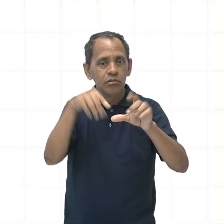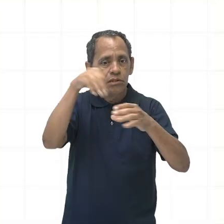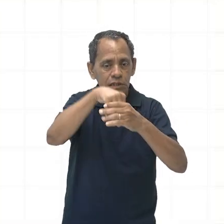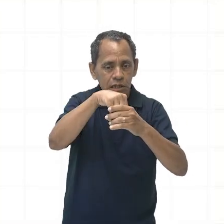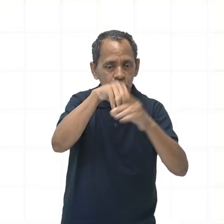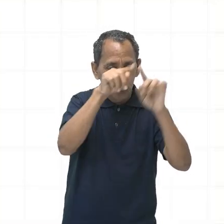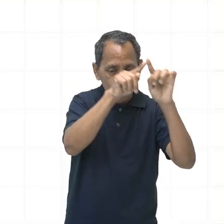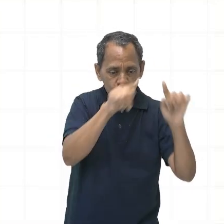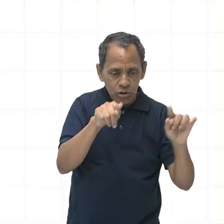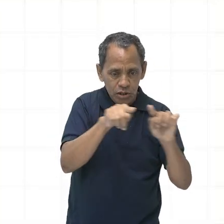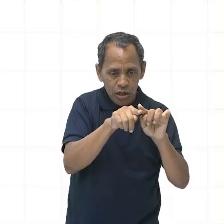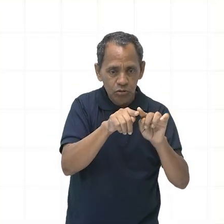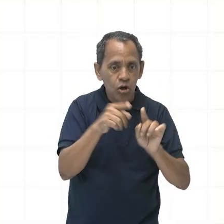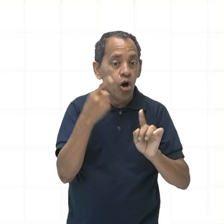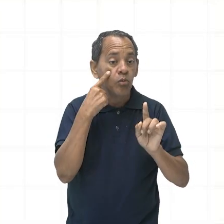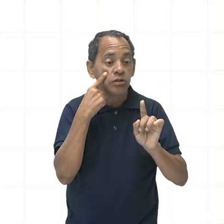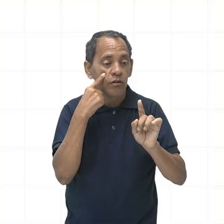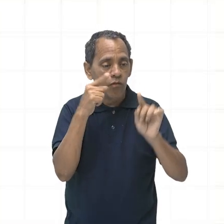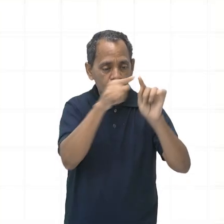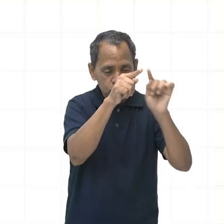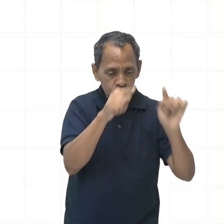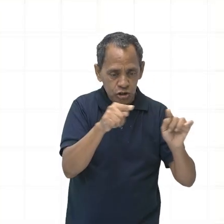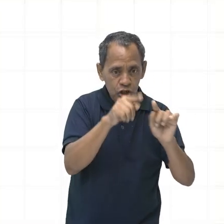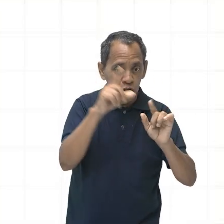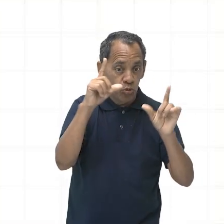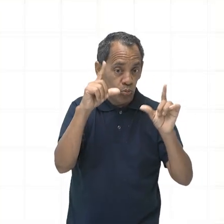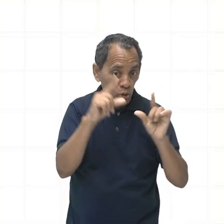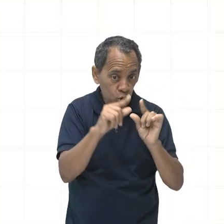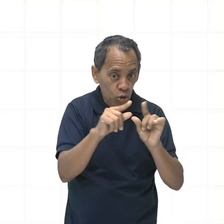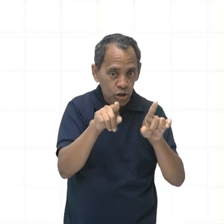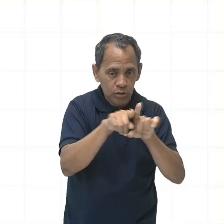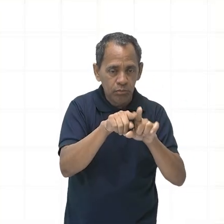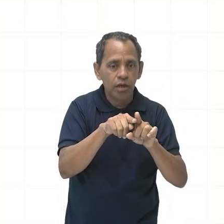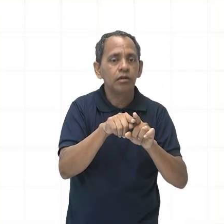no triângulo menor, a gente tem aqui um ângulo reto,